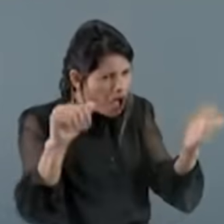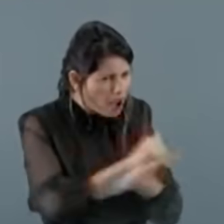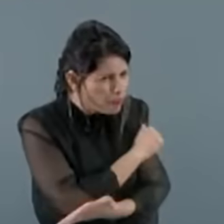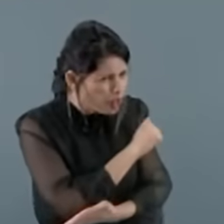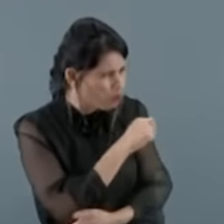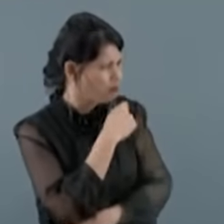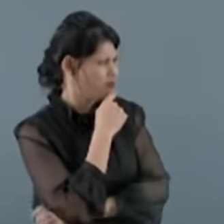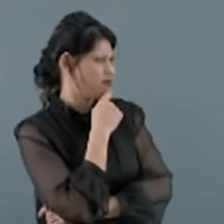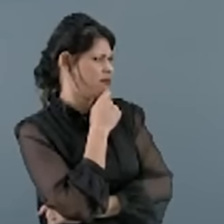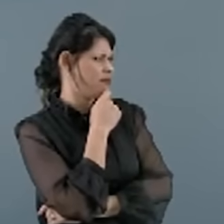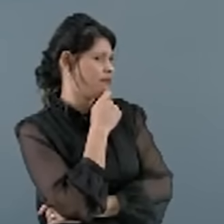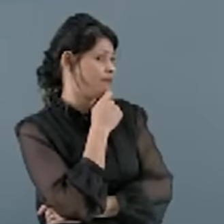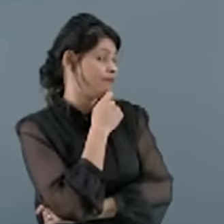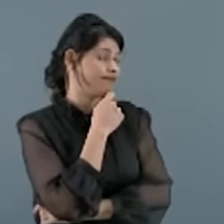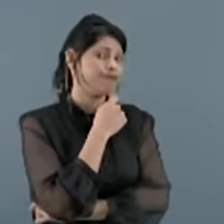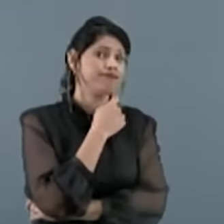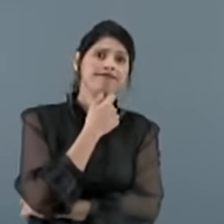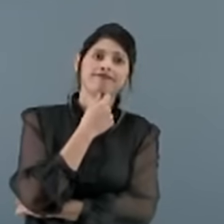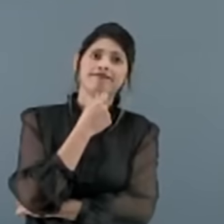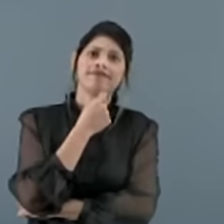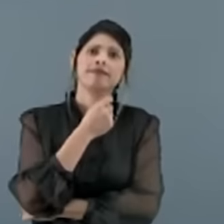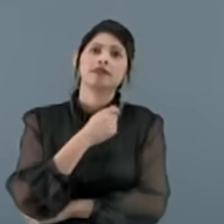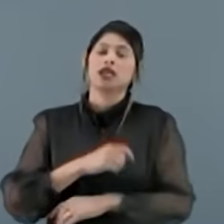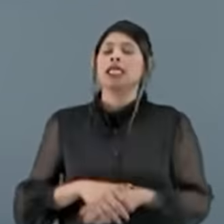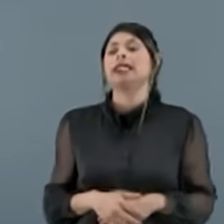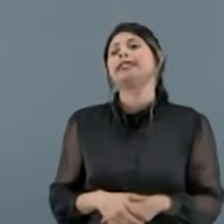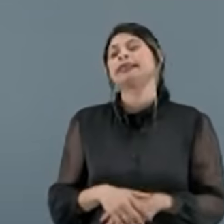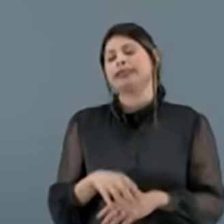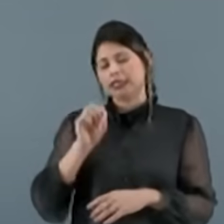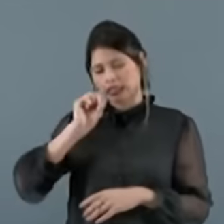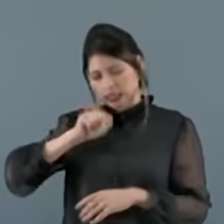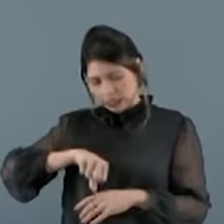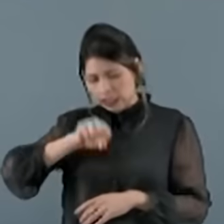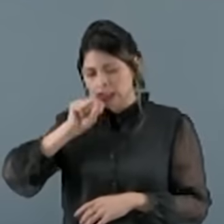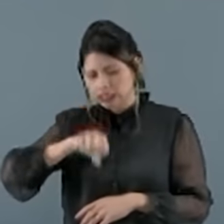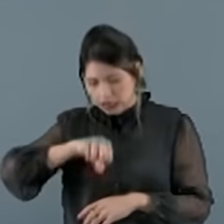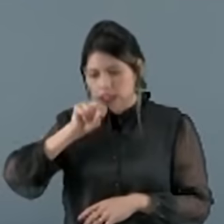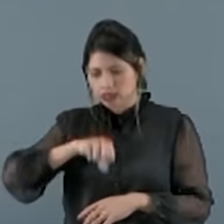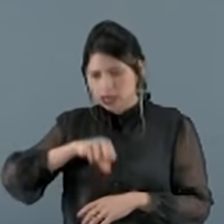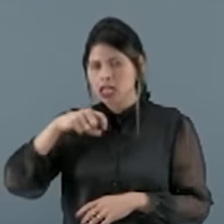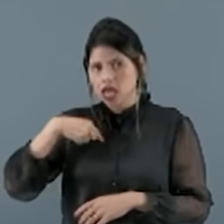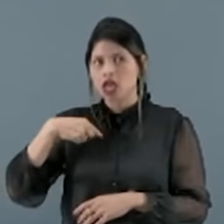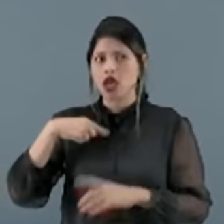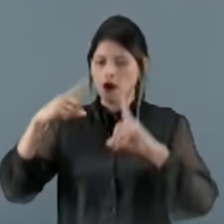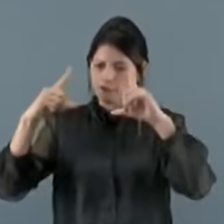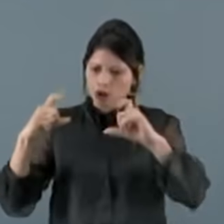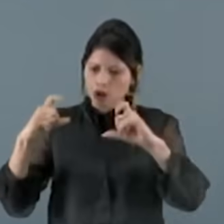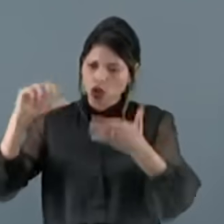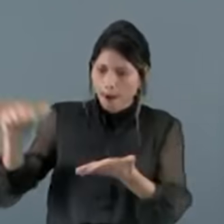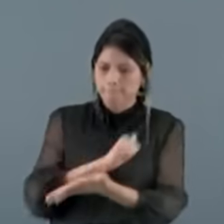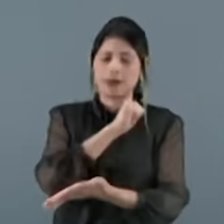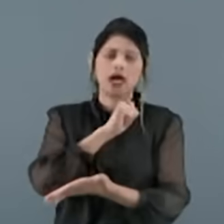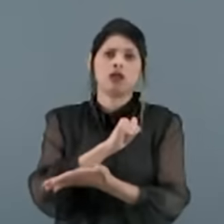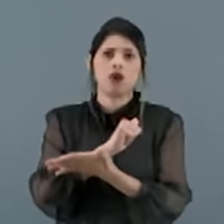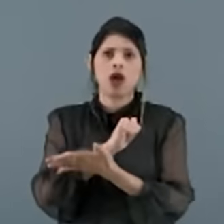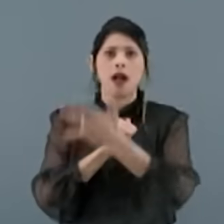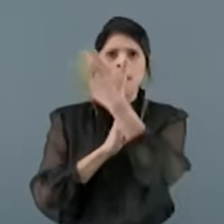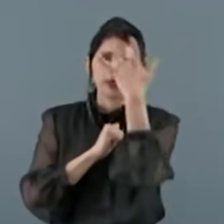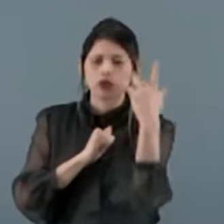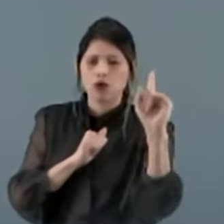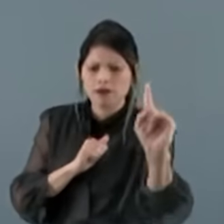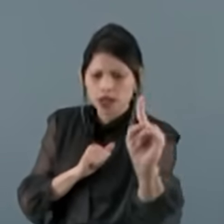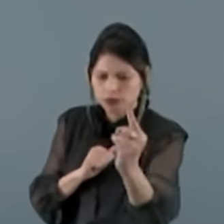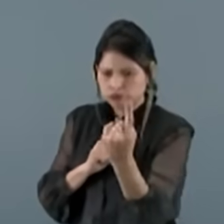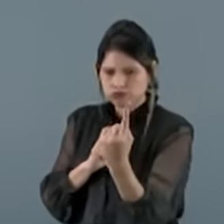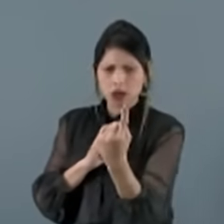Deputado, bom dia. Eu deletei aquelas fotos. Eu deletei. Ele veio mandando eu deletar,